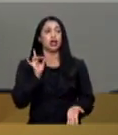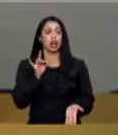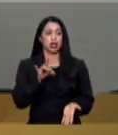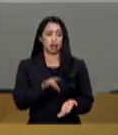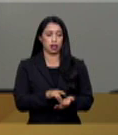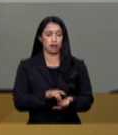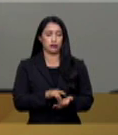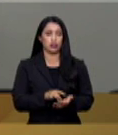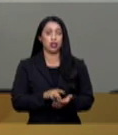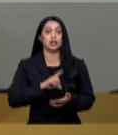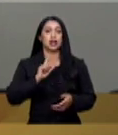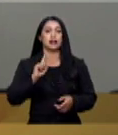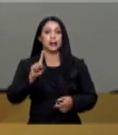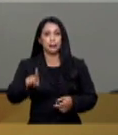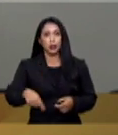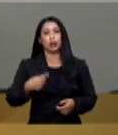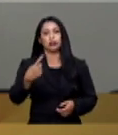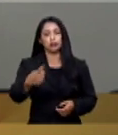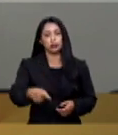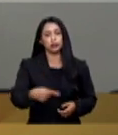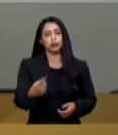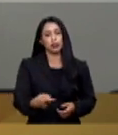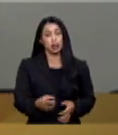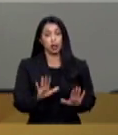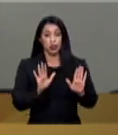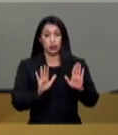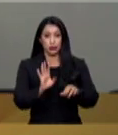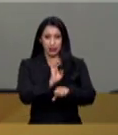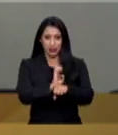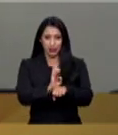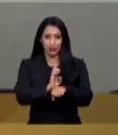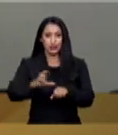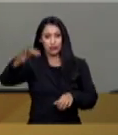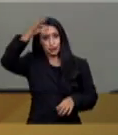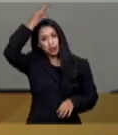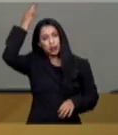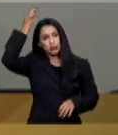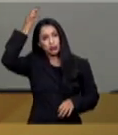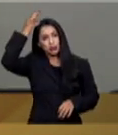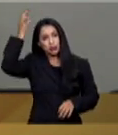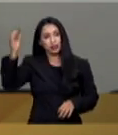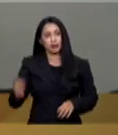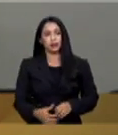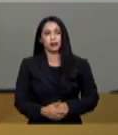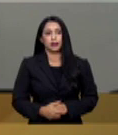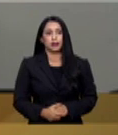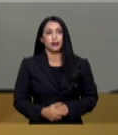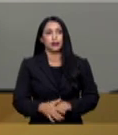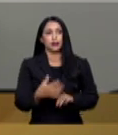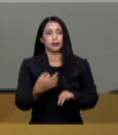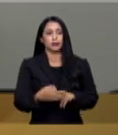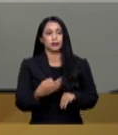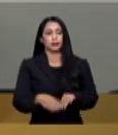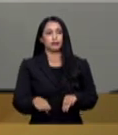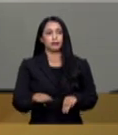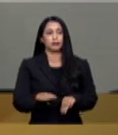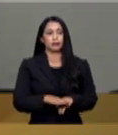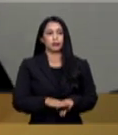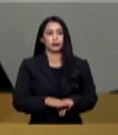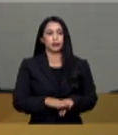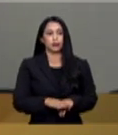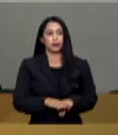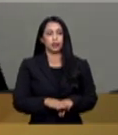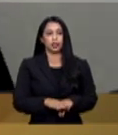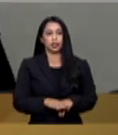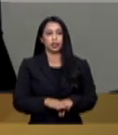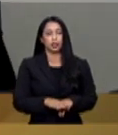eficácia prorrogada. No caso do Espírito Santo, o ministro Luiz Roberto Barroso